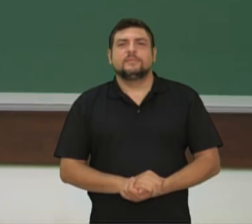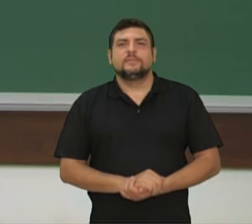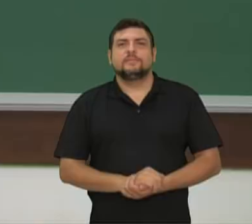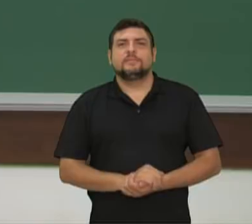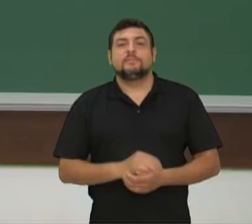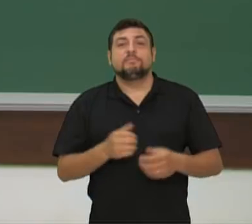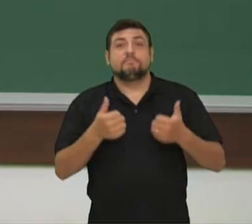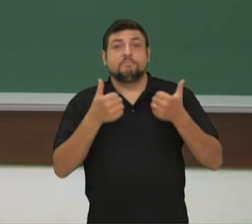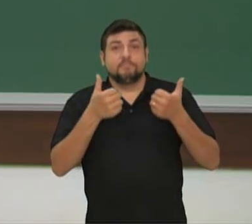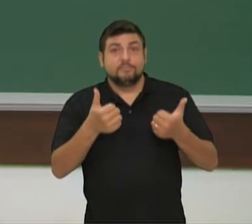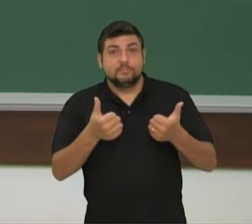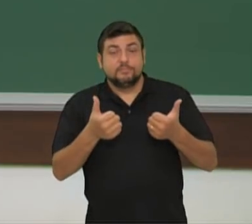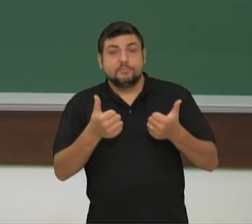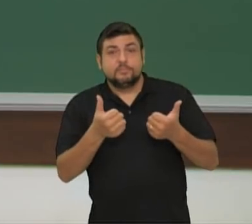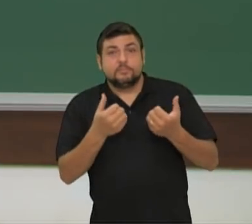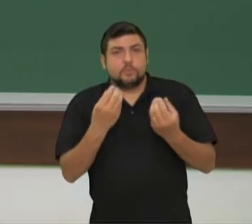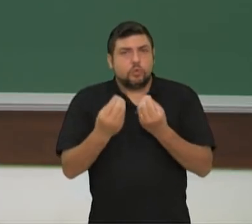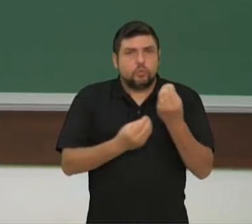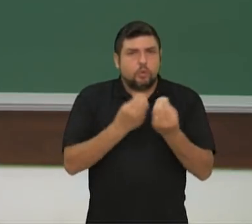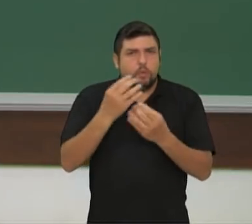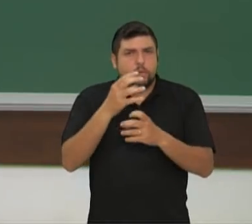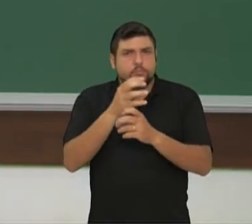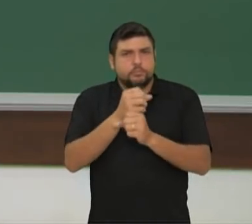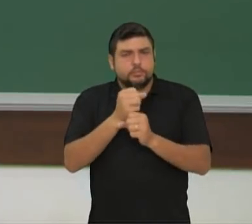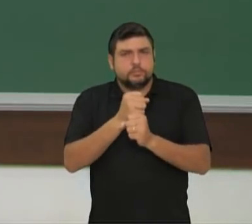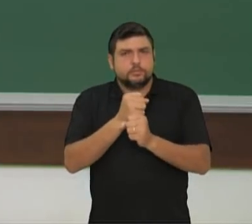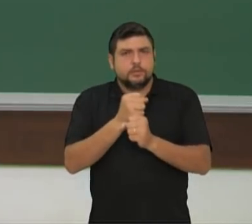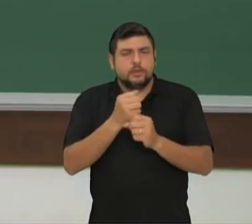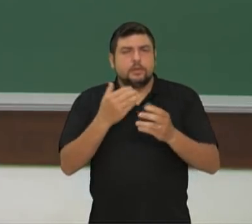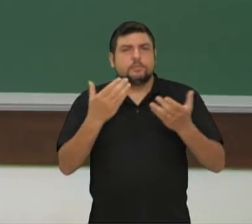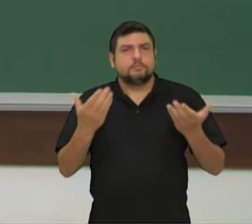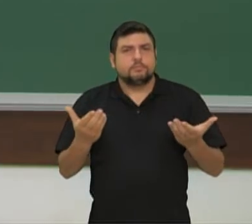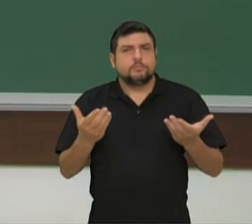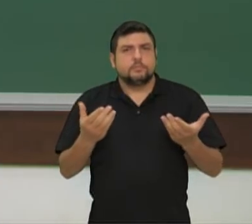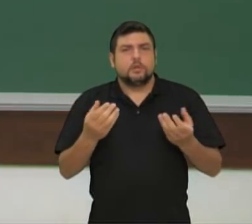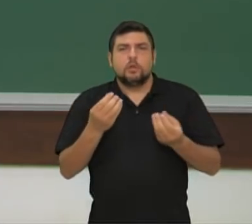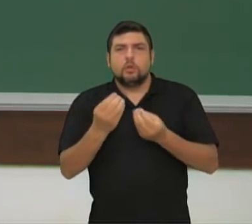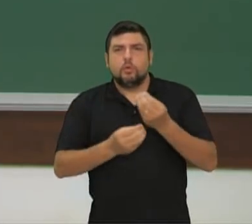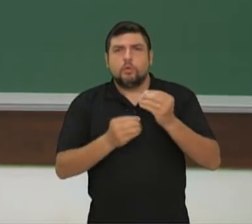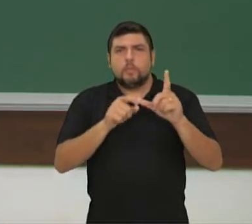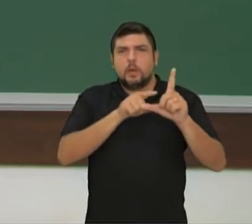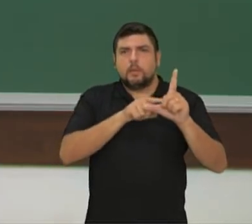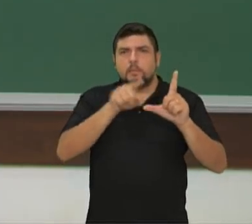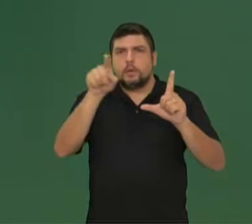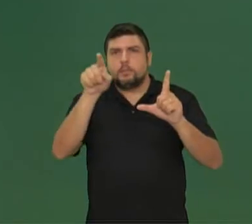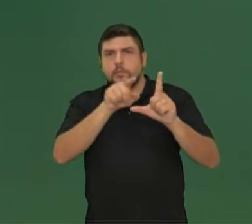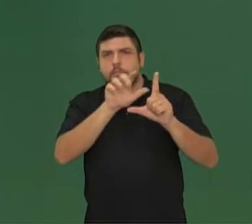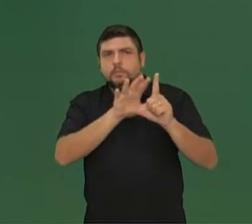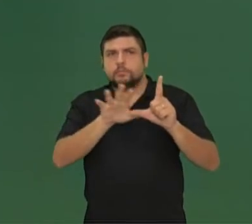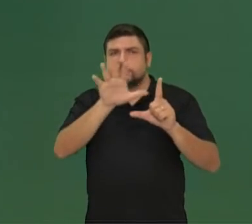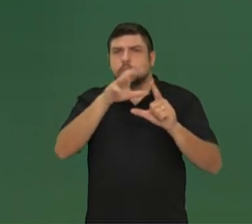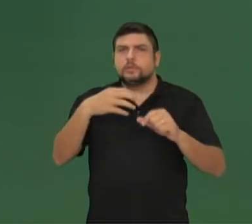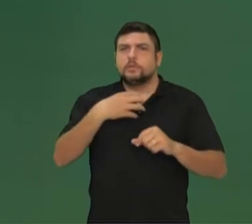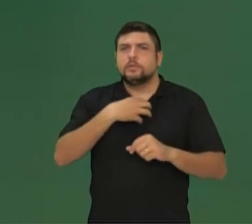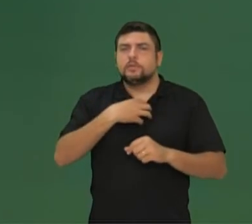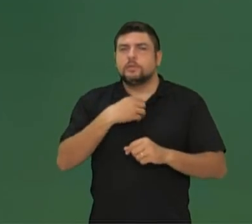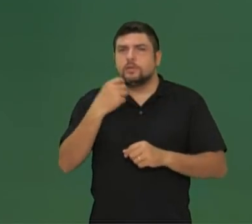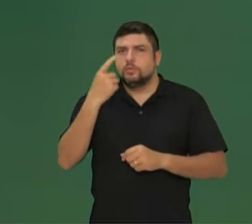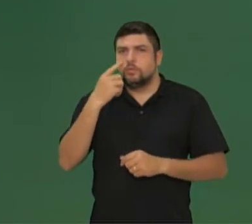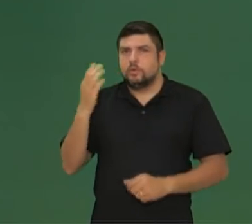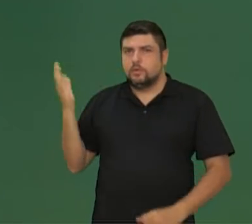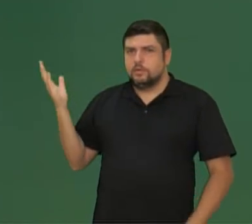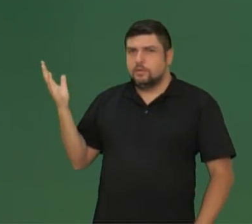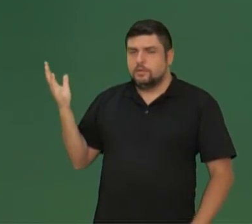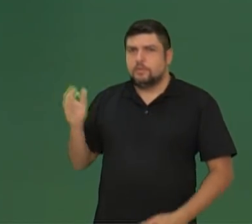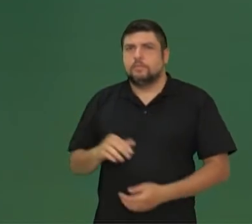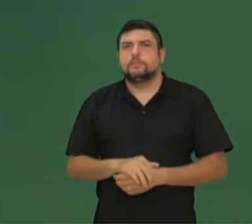E aí, pessoal, como que foi resolver esse exercício? Como que ficou? Qual foi o comportamento dessa função? Vamos ver lá? Então, eu trouxe para vocês um